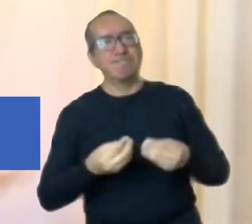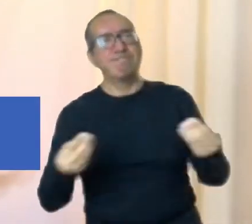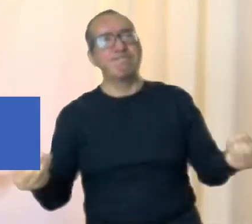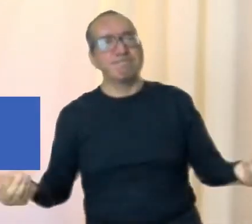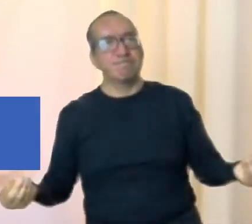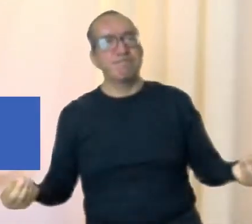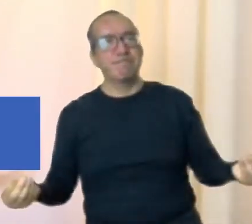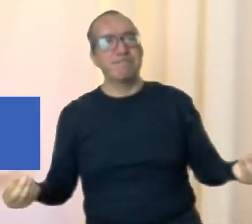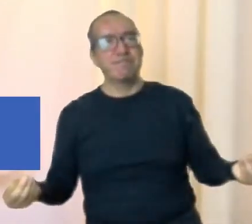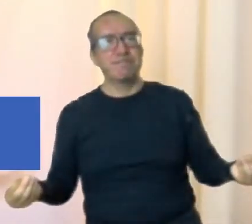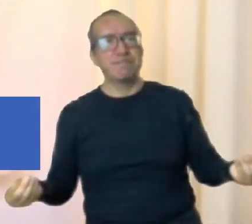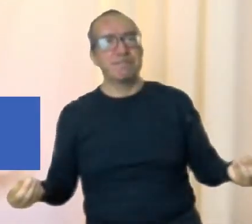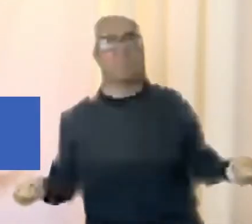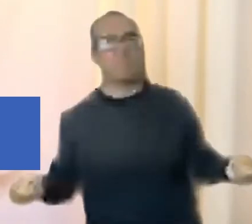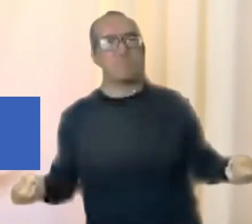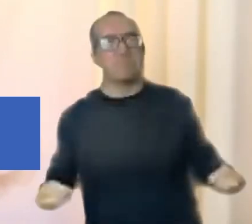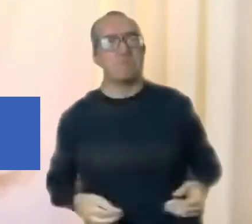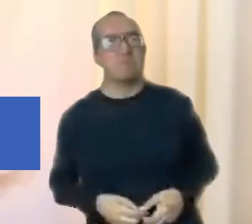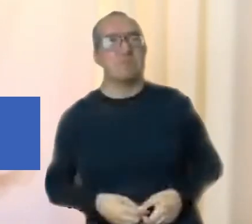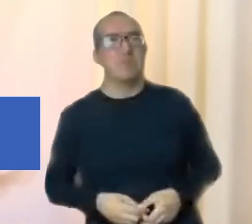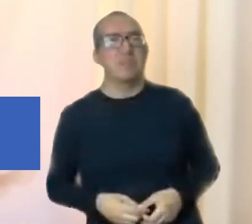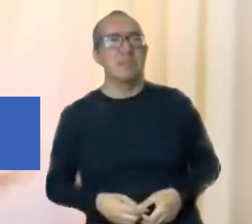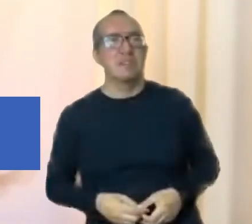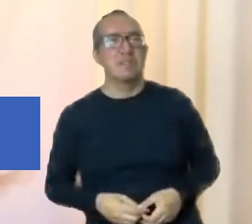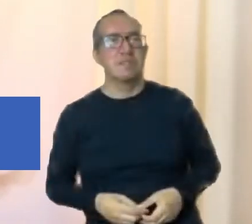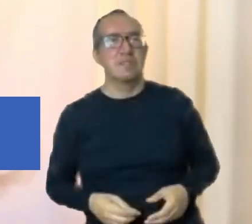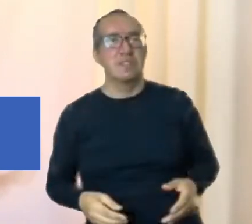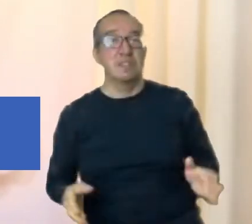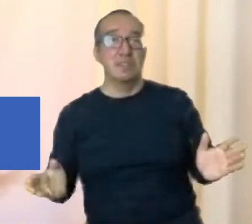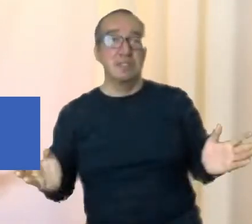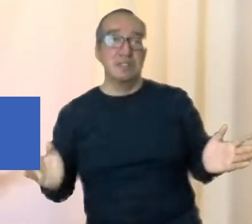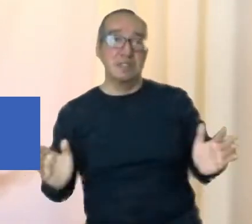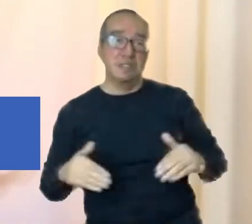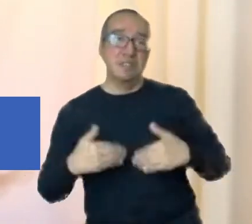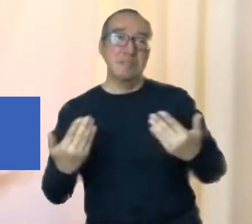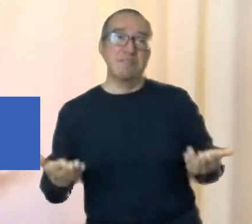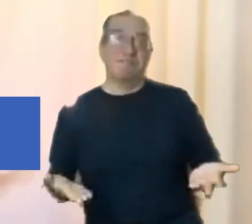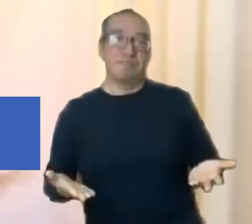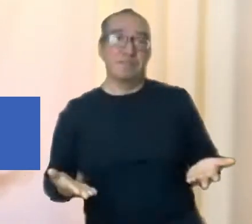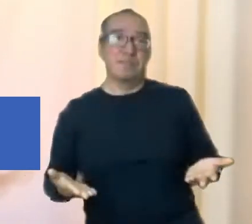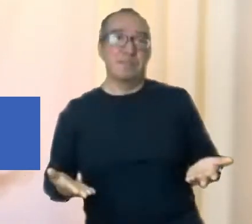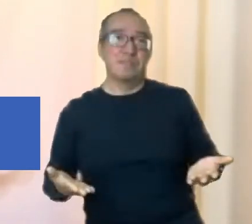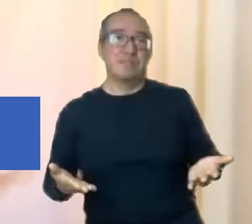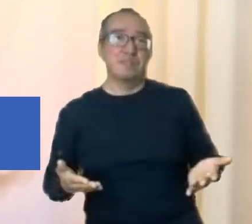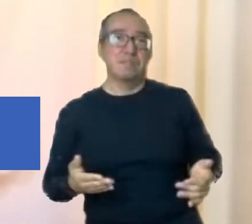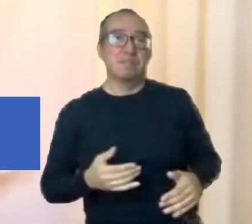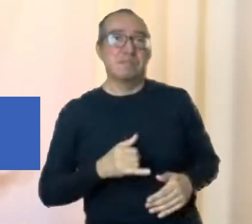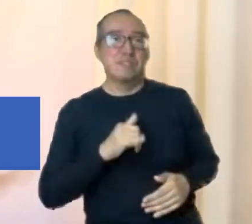Agora, eu não sei se isso pode ficar mais triste, mas segundo a ONU, dessas